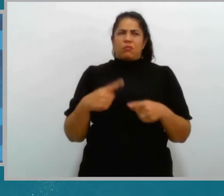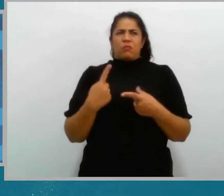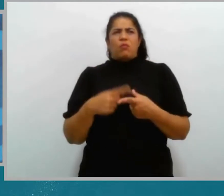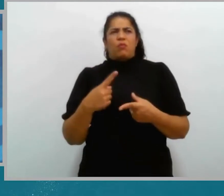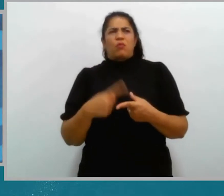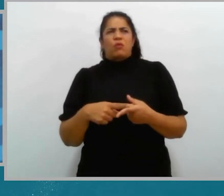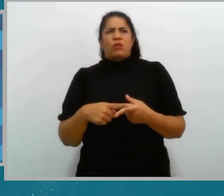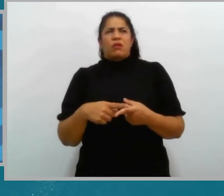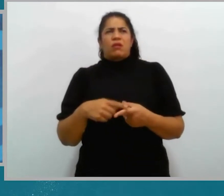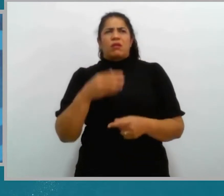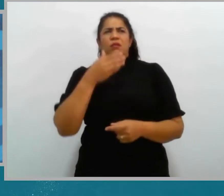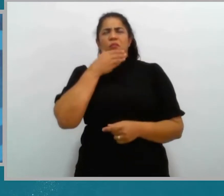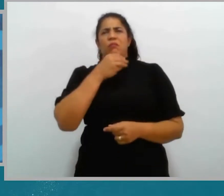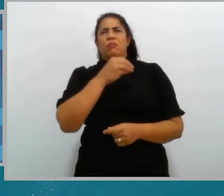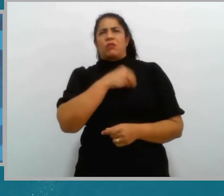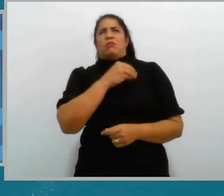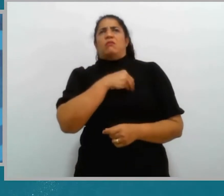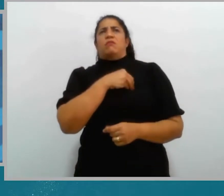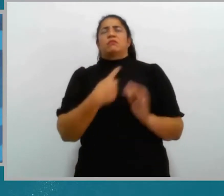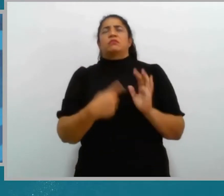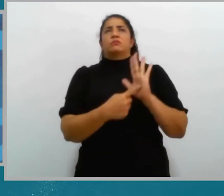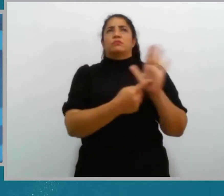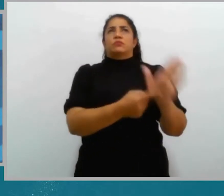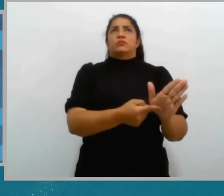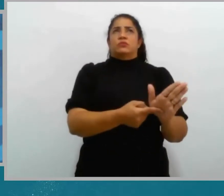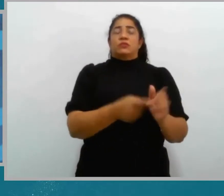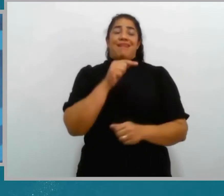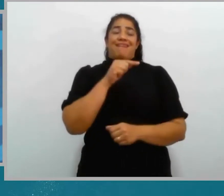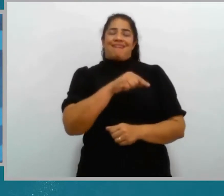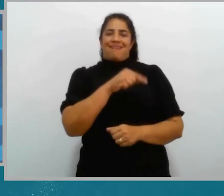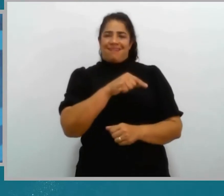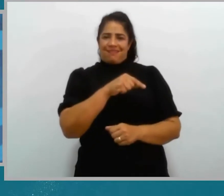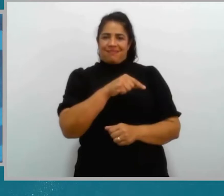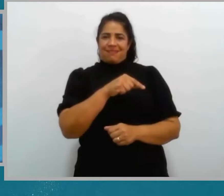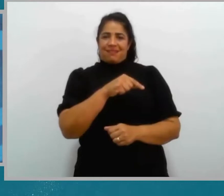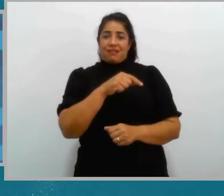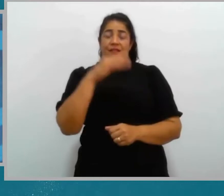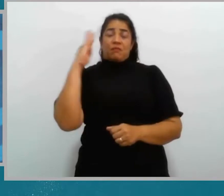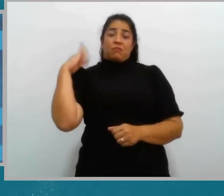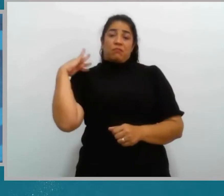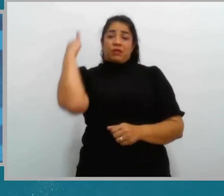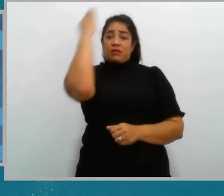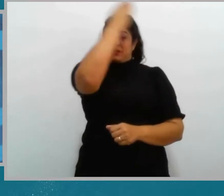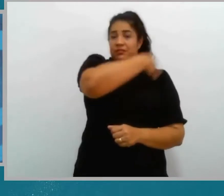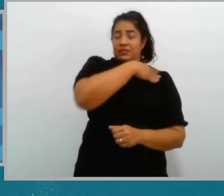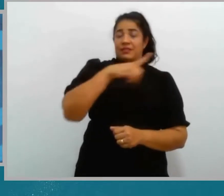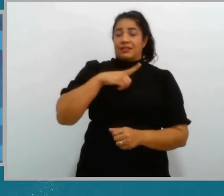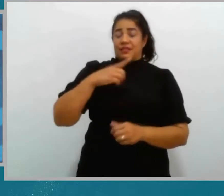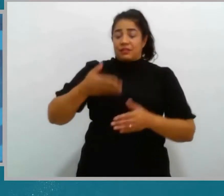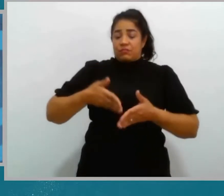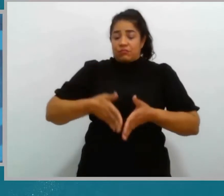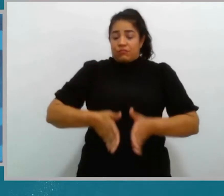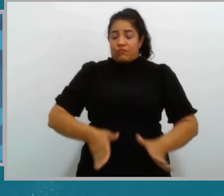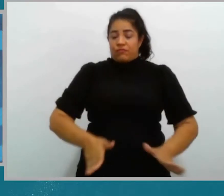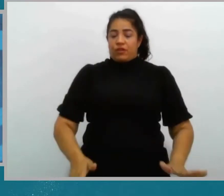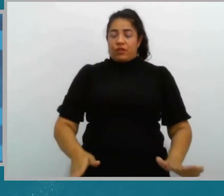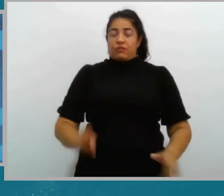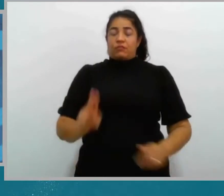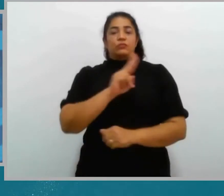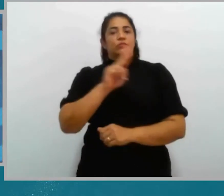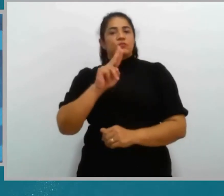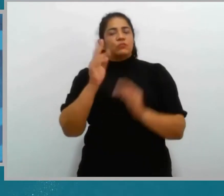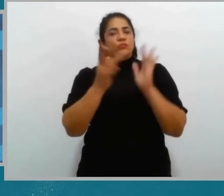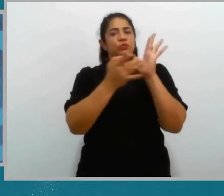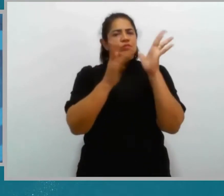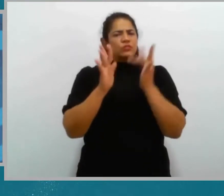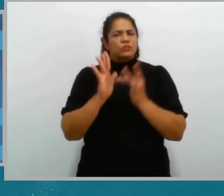um filho, e lhe porás o nome de Jesus. Que significa o nome de